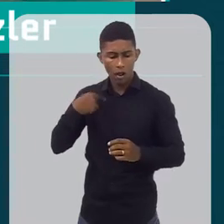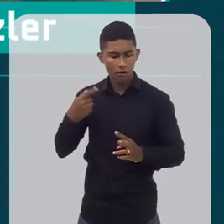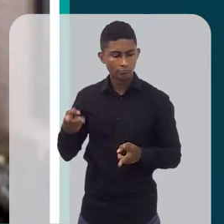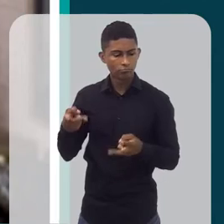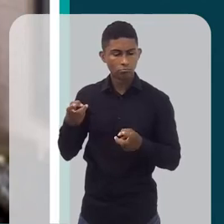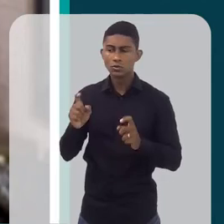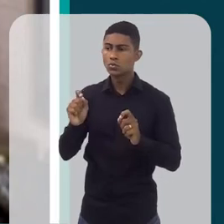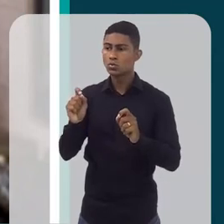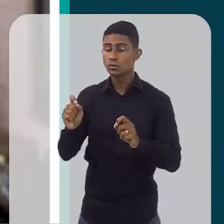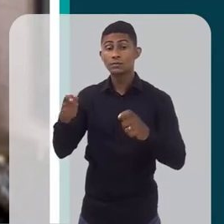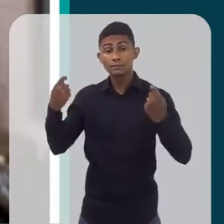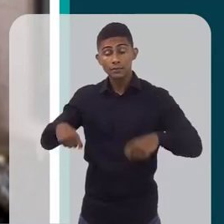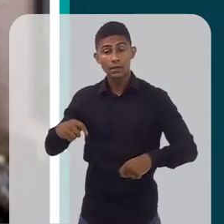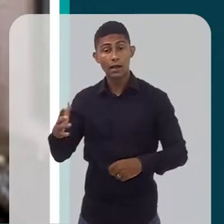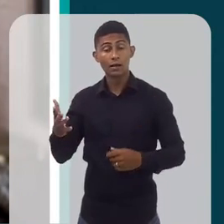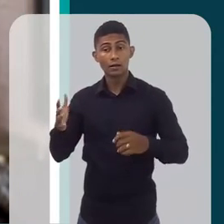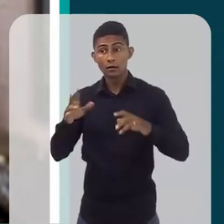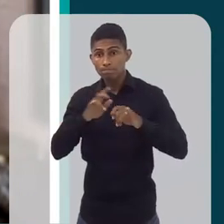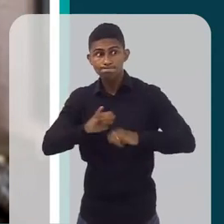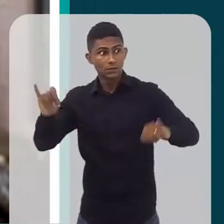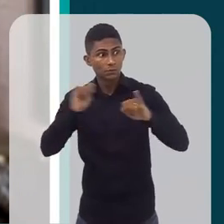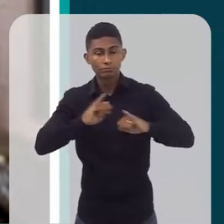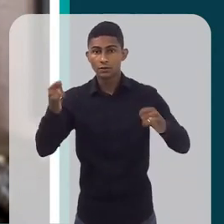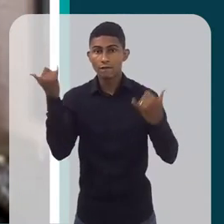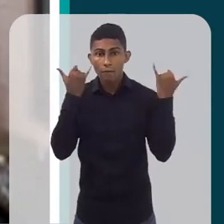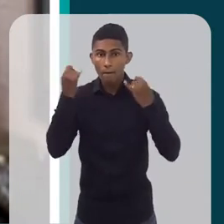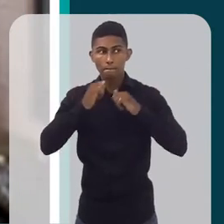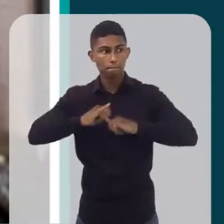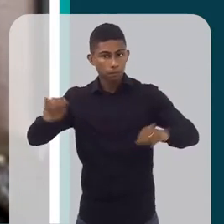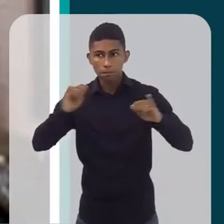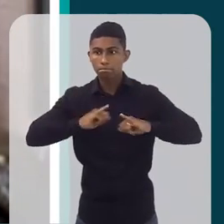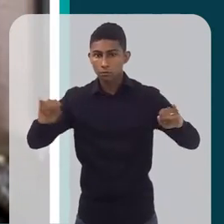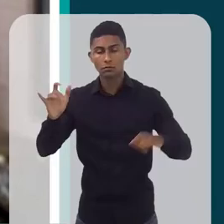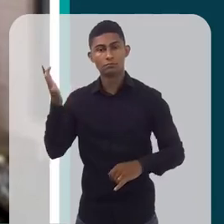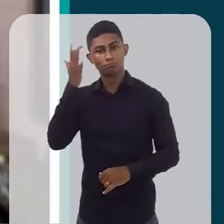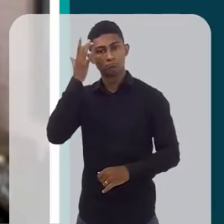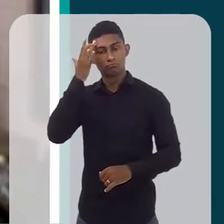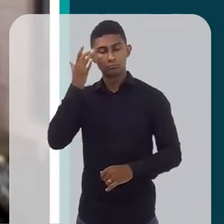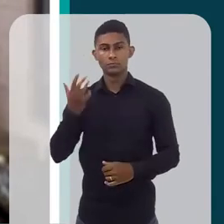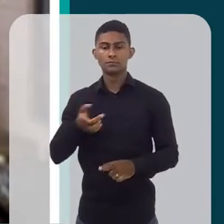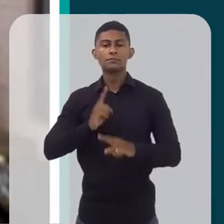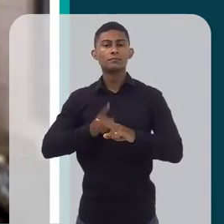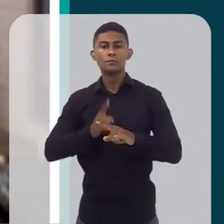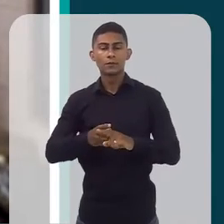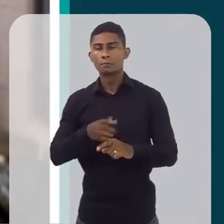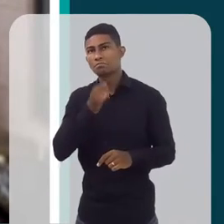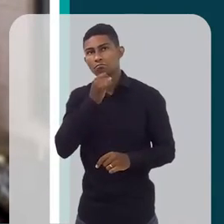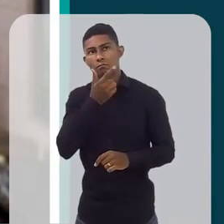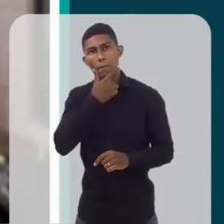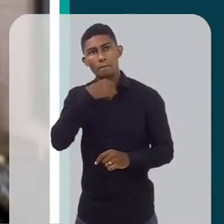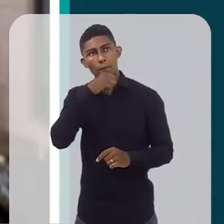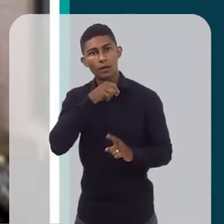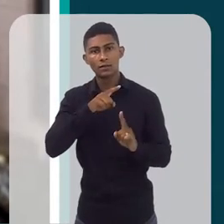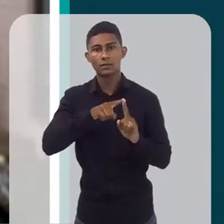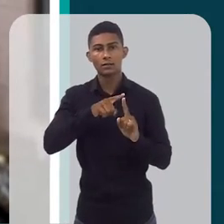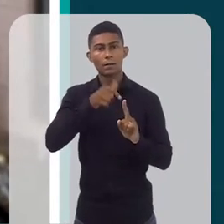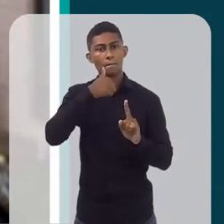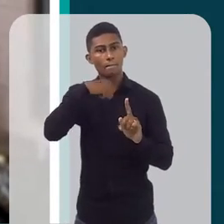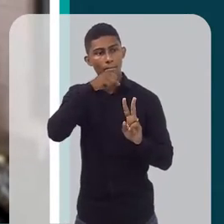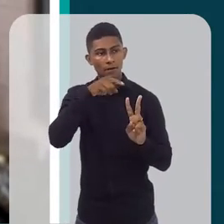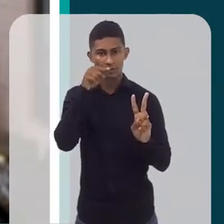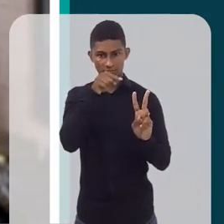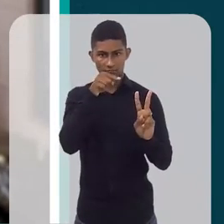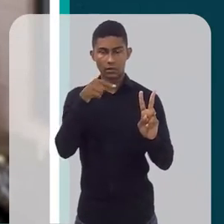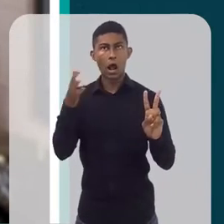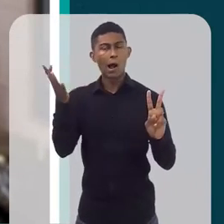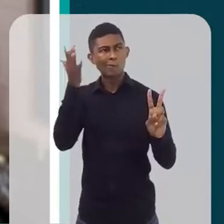a saída aí é a conscientização, é a consciência, né? Sim. Porque a partir do momento que essa mãe, esse pai, esse